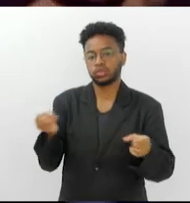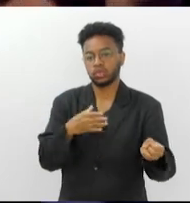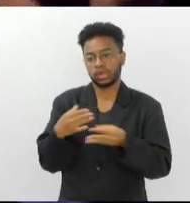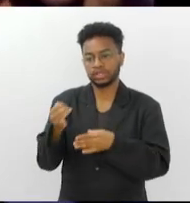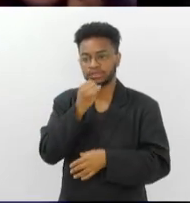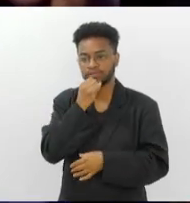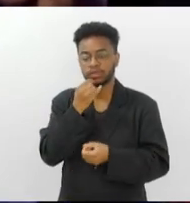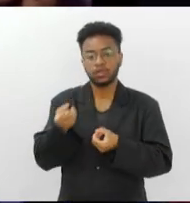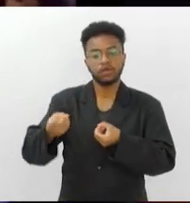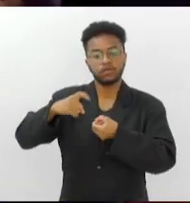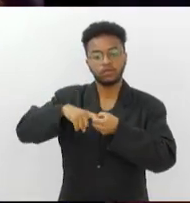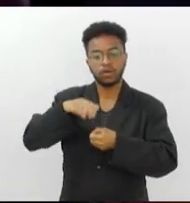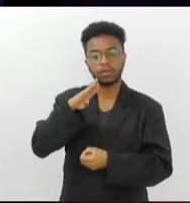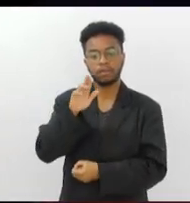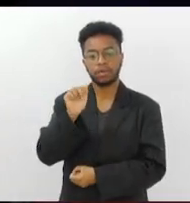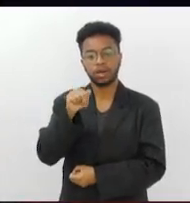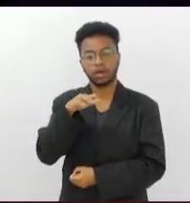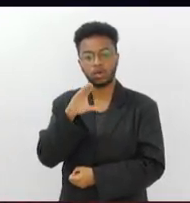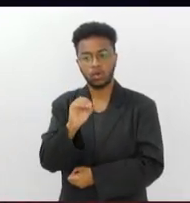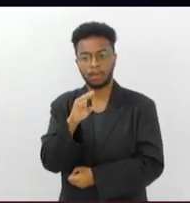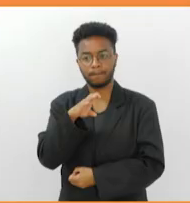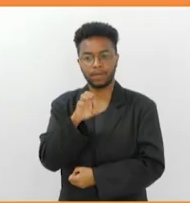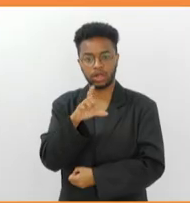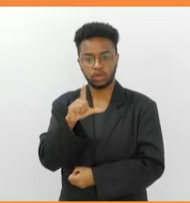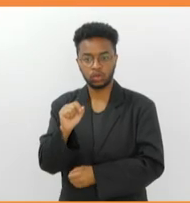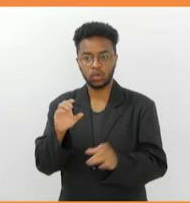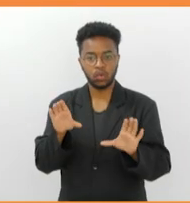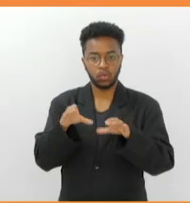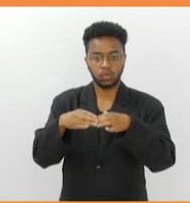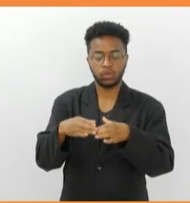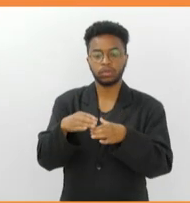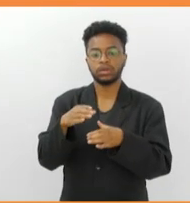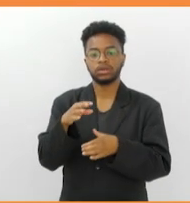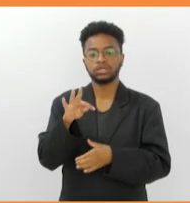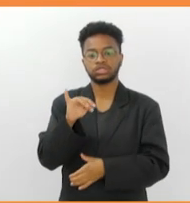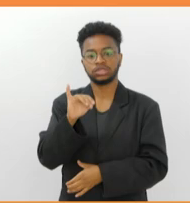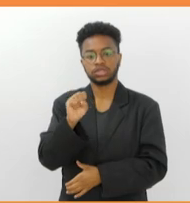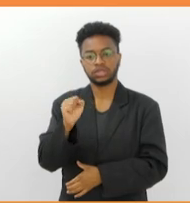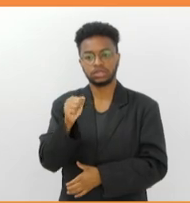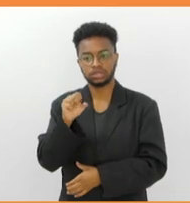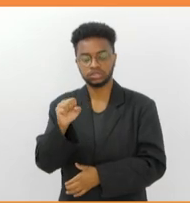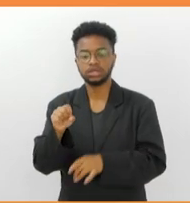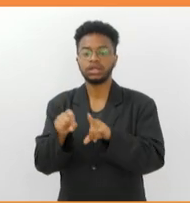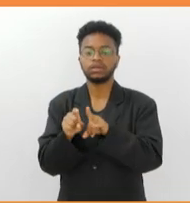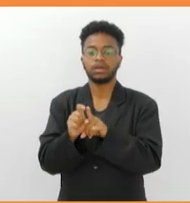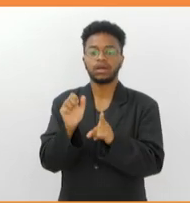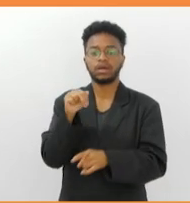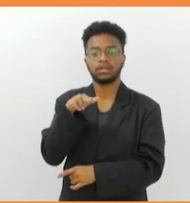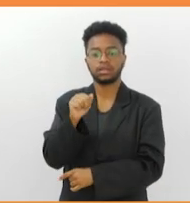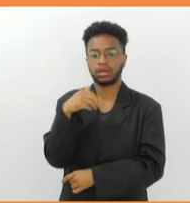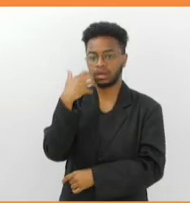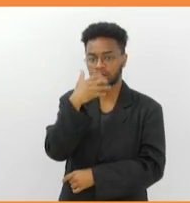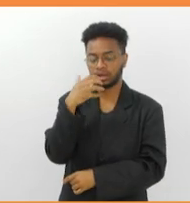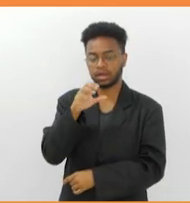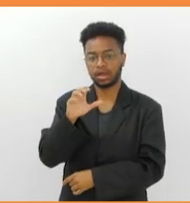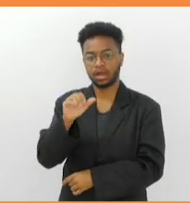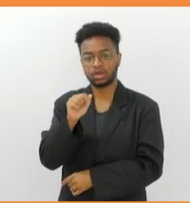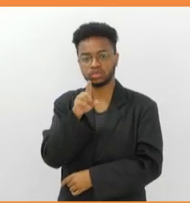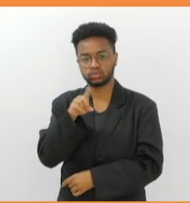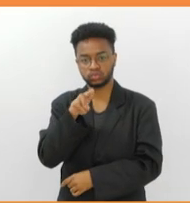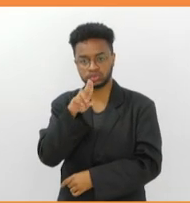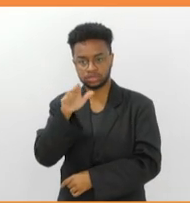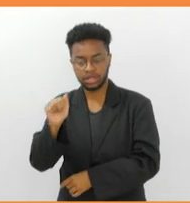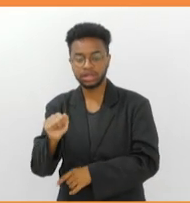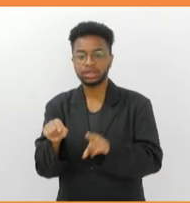a volta de Branco Melo aos Titãs, Ana Canhas cantando Cazuza e mais uma oportunidade para os fãs